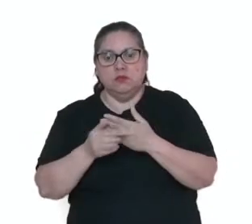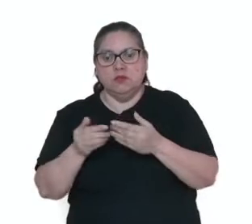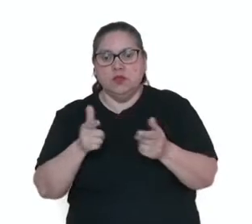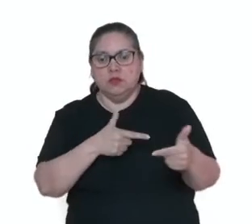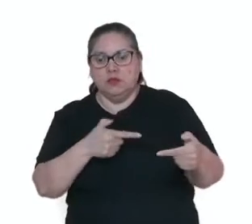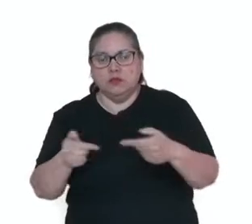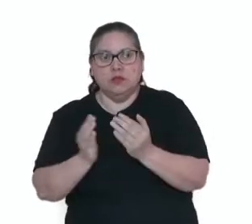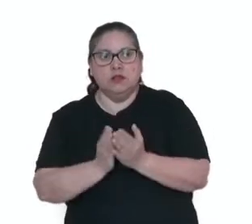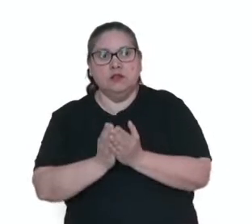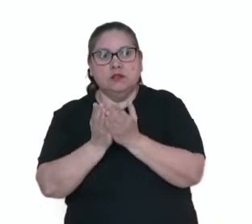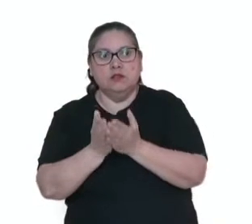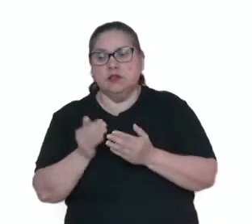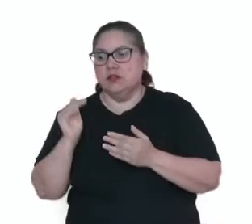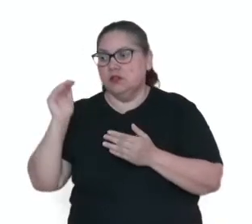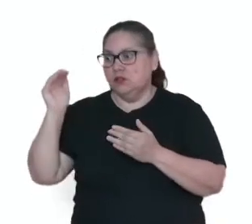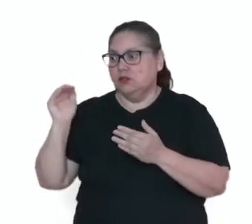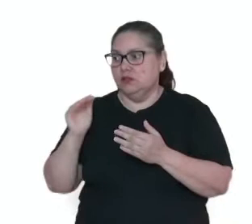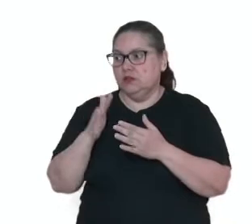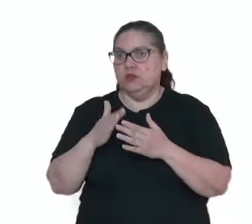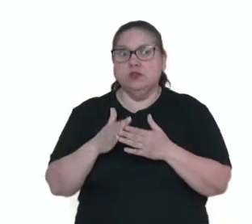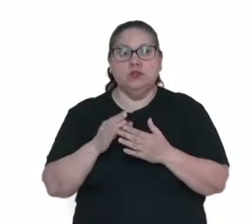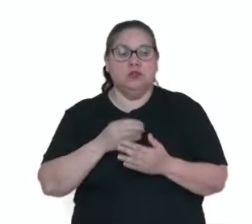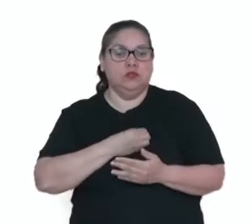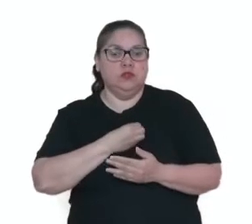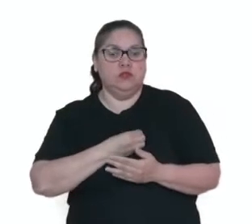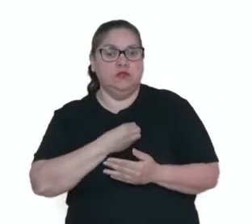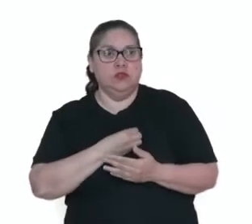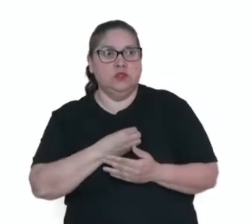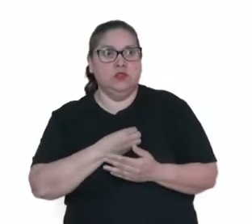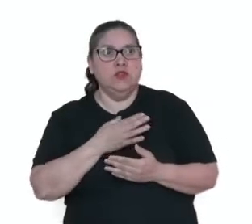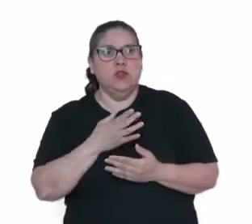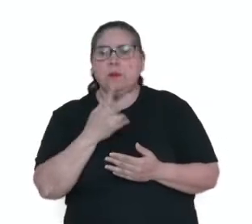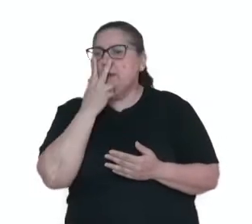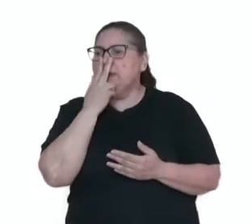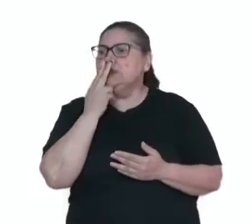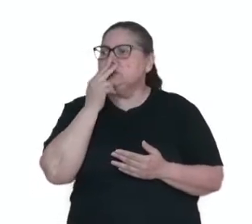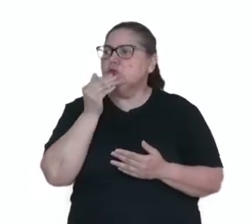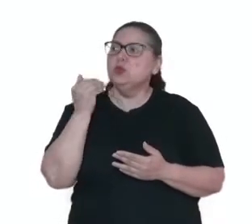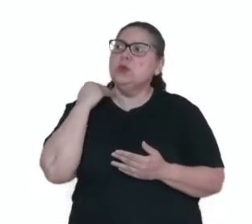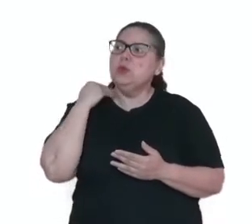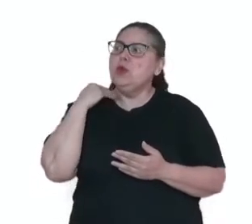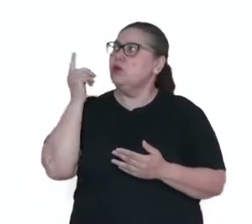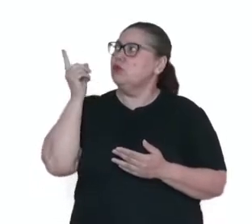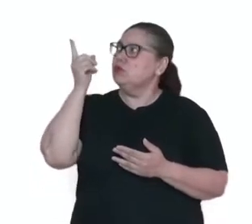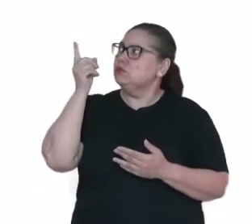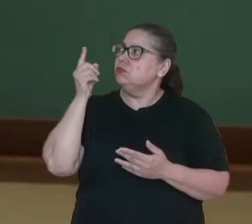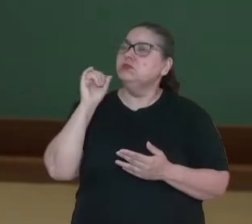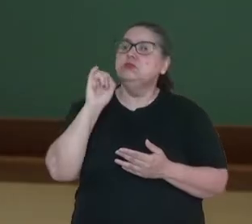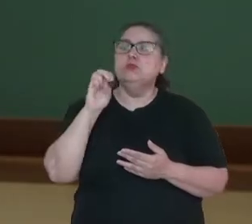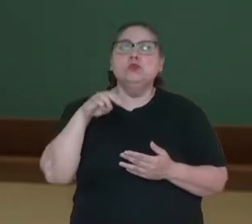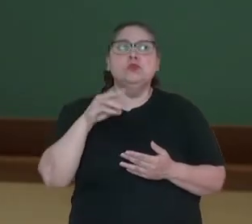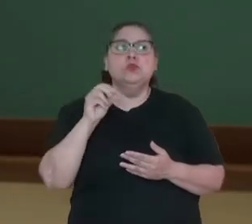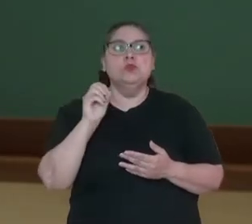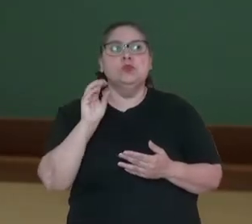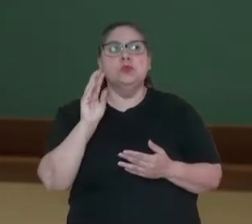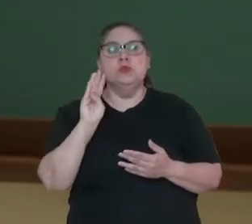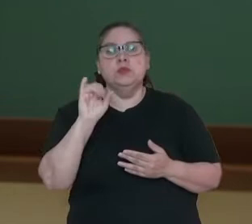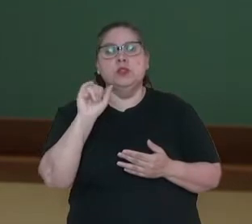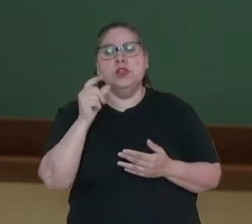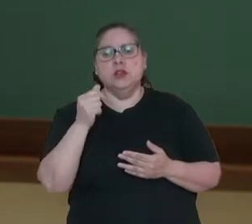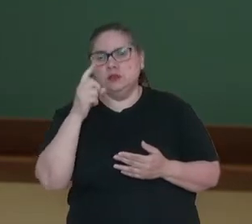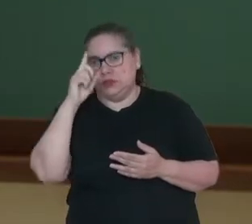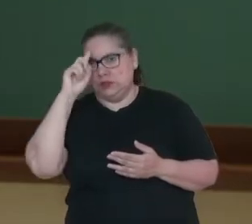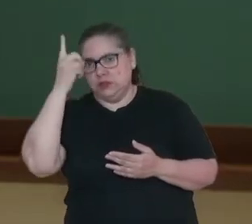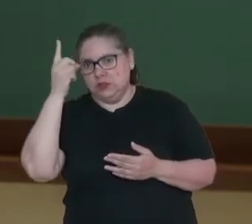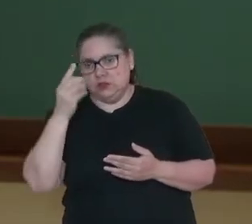Naval. Aqui embaixo, o jogo da vida. Ele era bem parecido com o Banco Imobiliário, né? A ideia, tanto